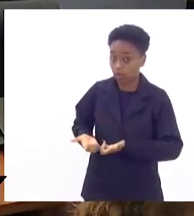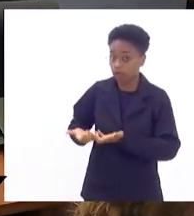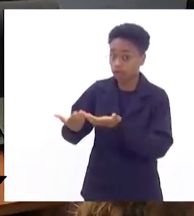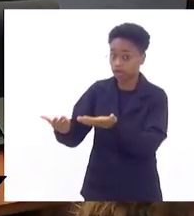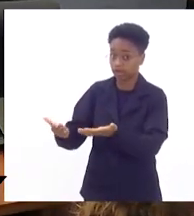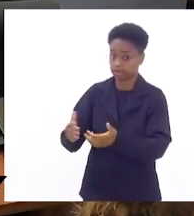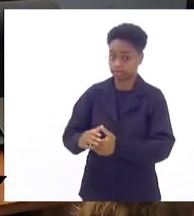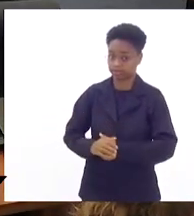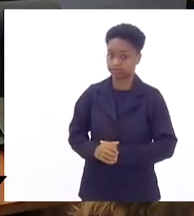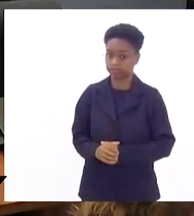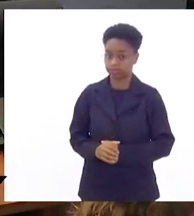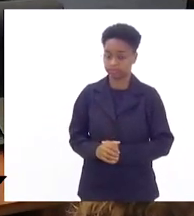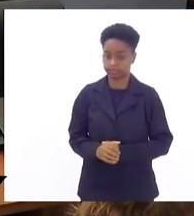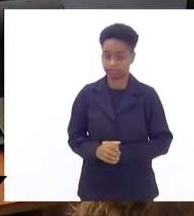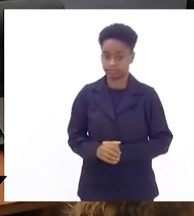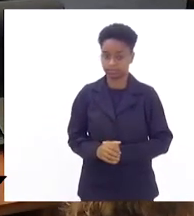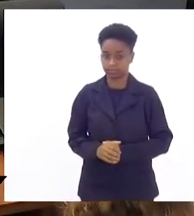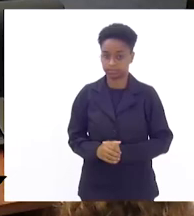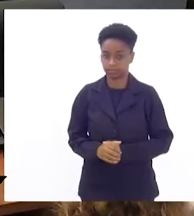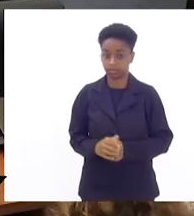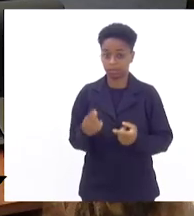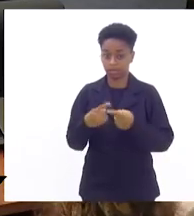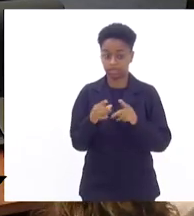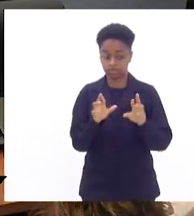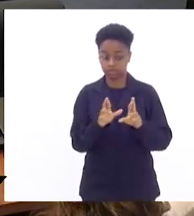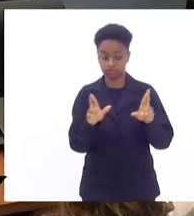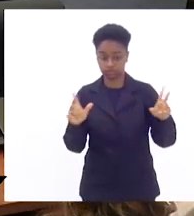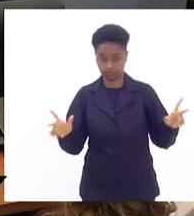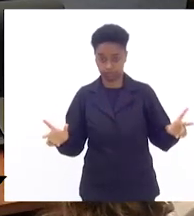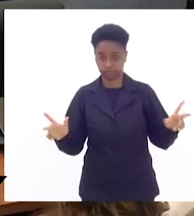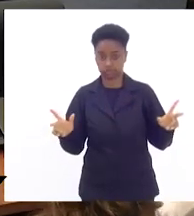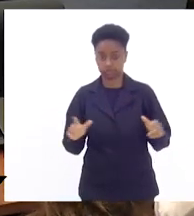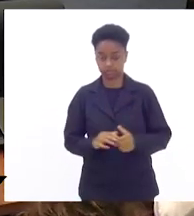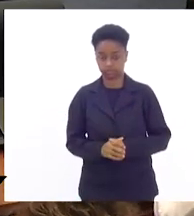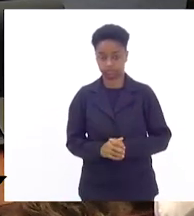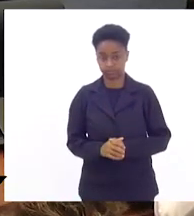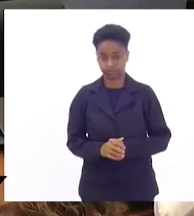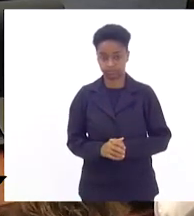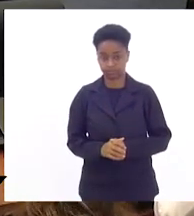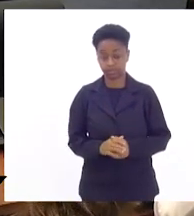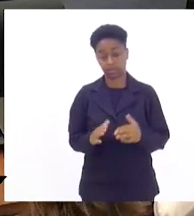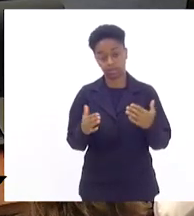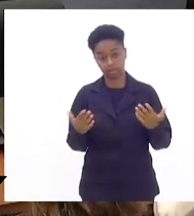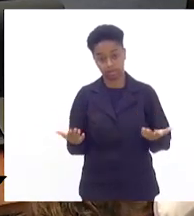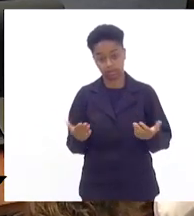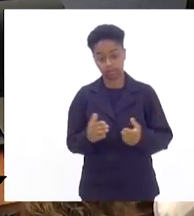concessionárias. Uma coisa é uma coisa, outra coisa é outra coisa. Então,